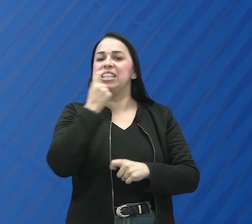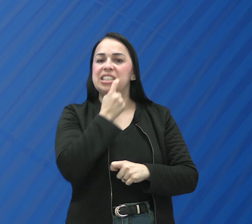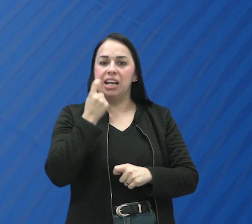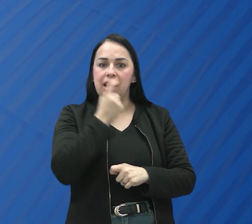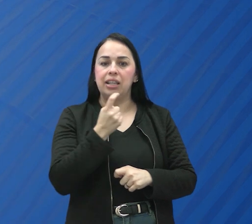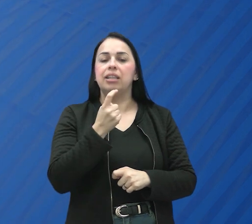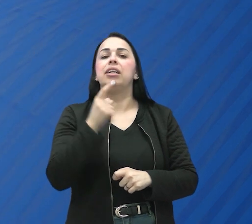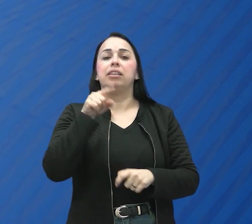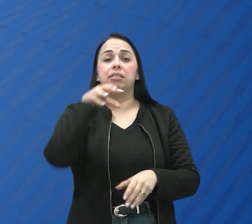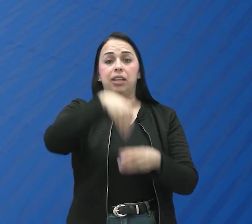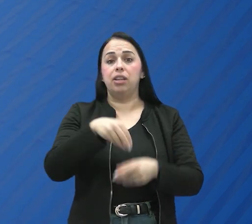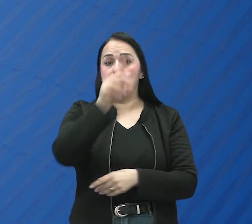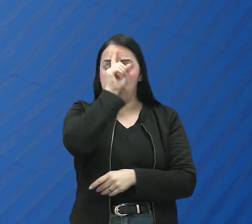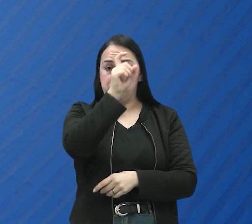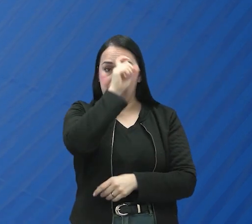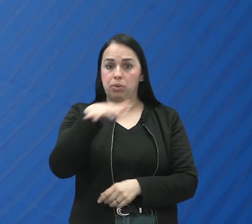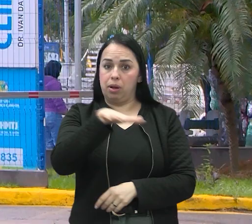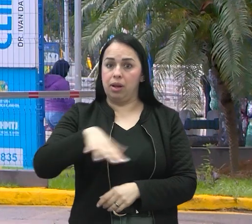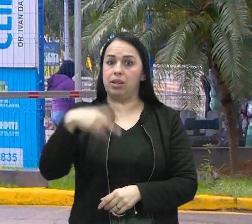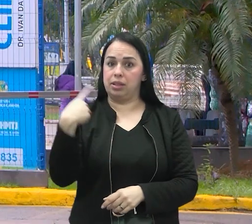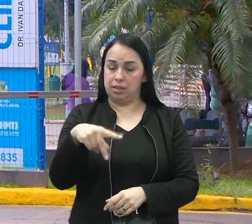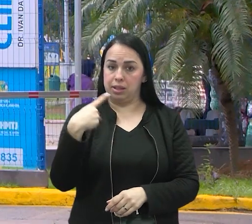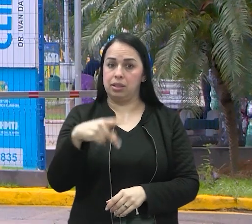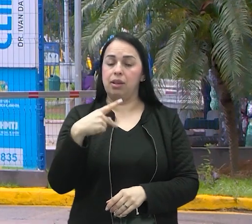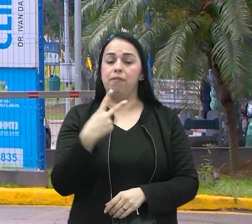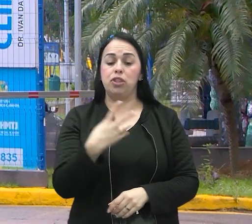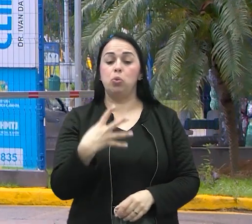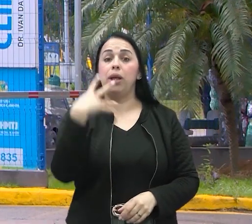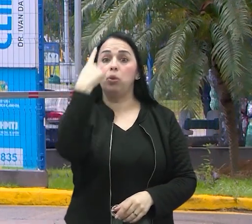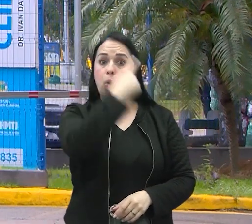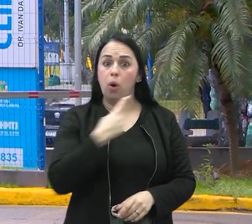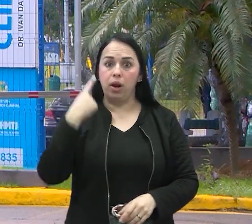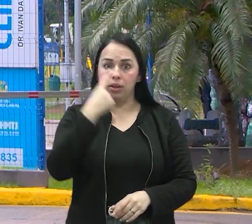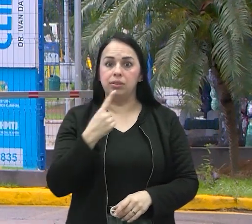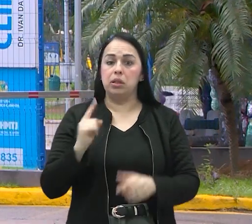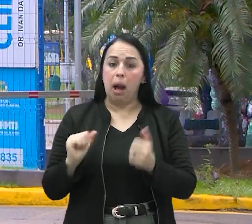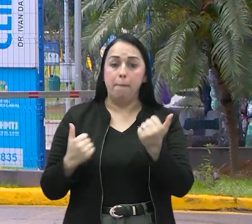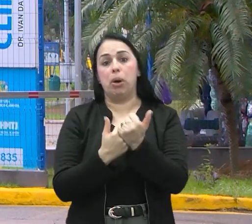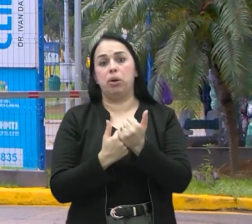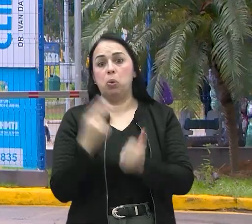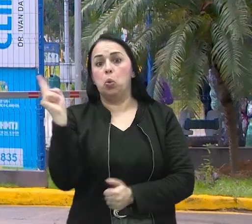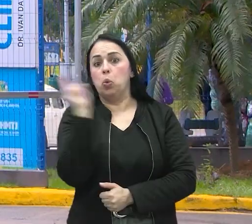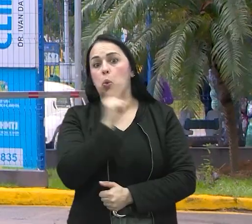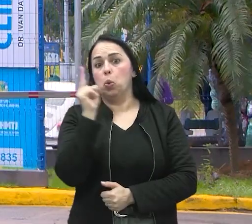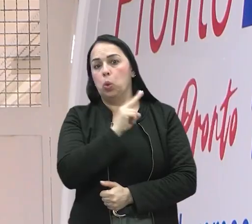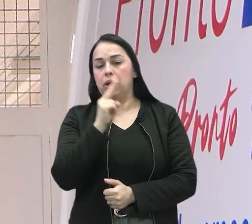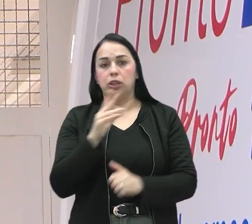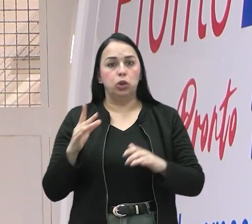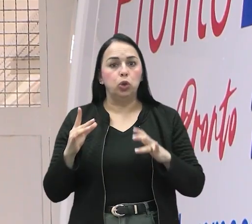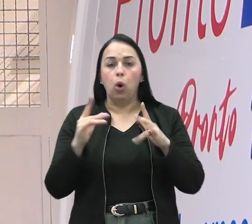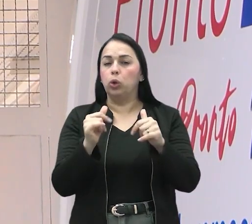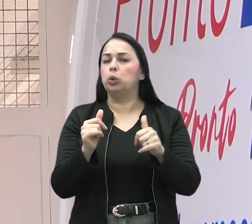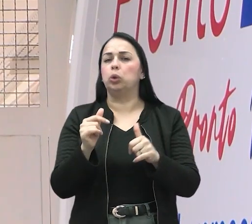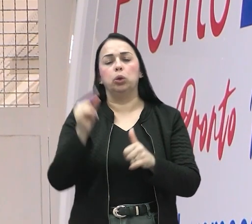odontológico 24 horas no Hospital Clínica Sul. A proposta garante suporte imediato, em casos de urgência,